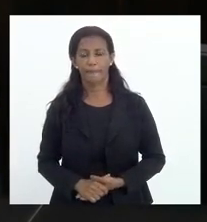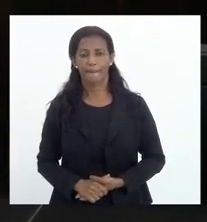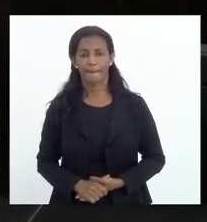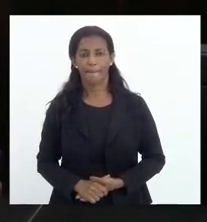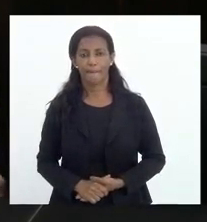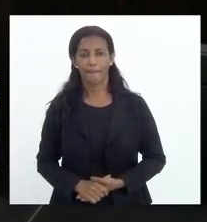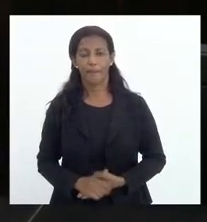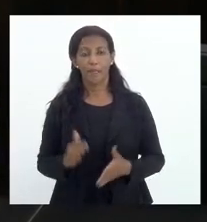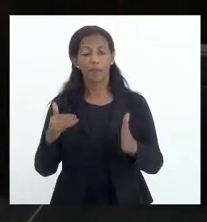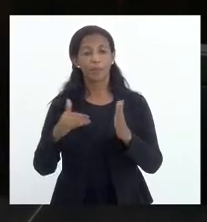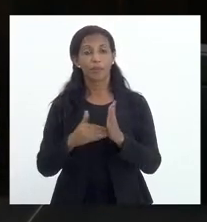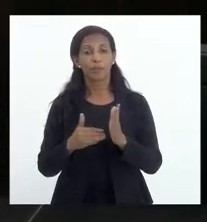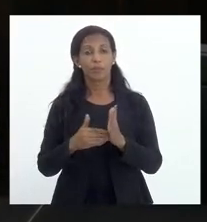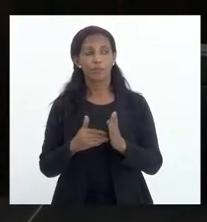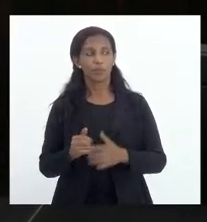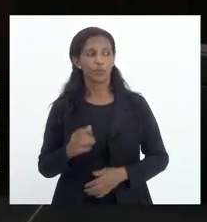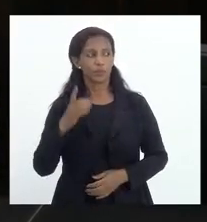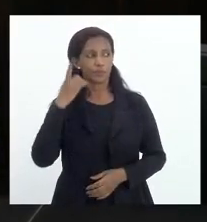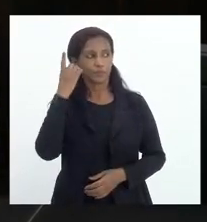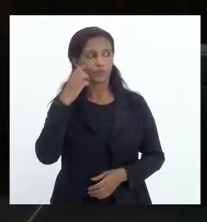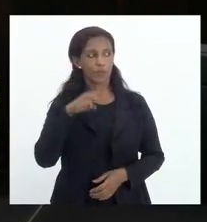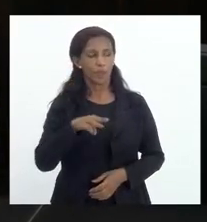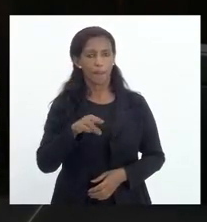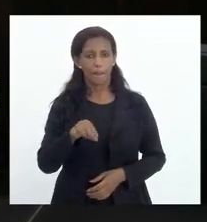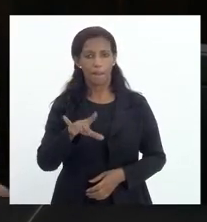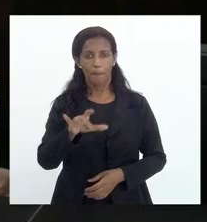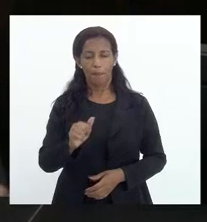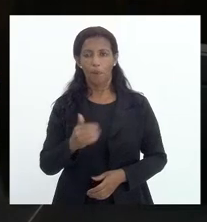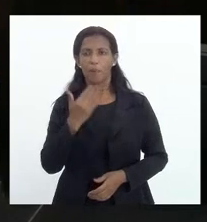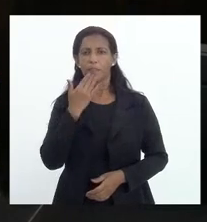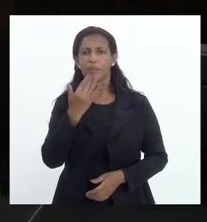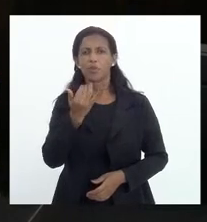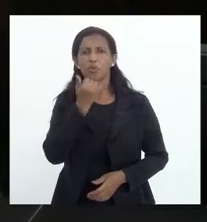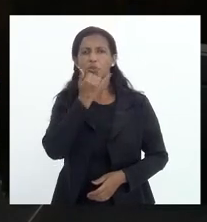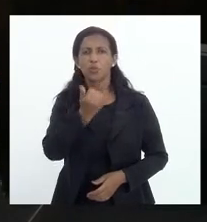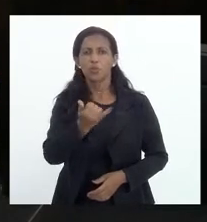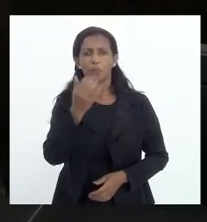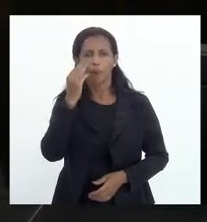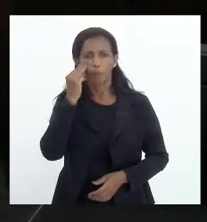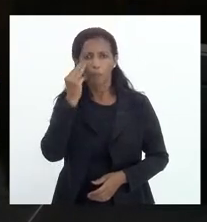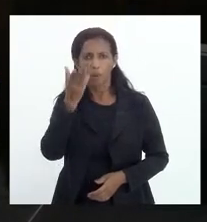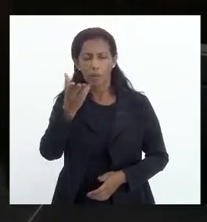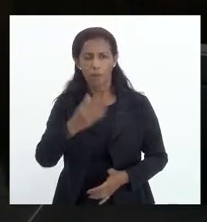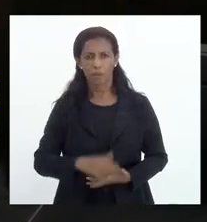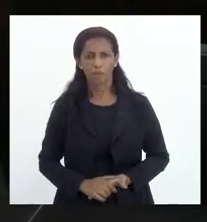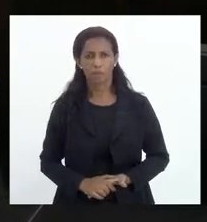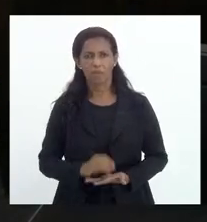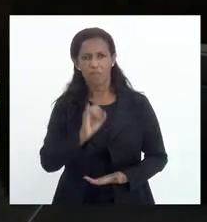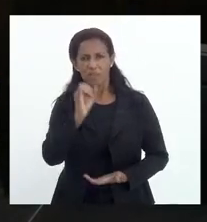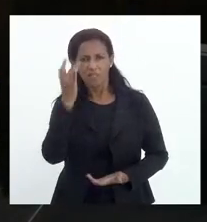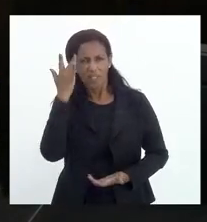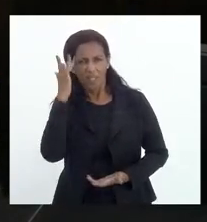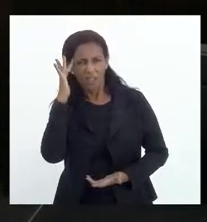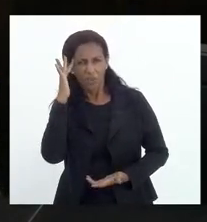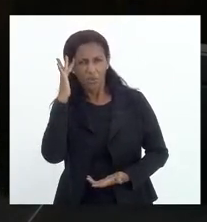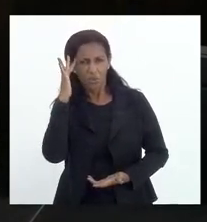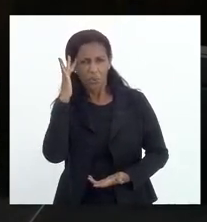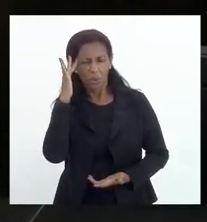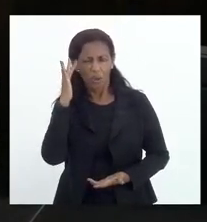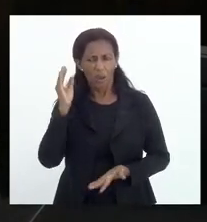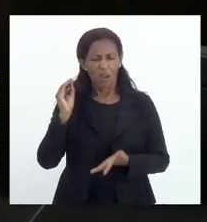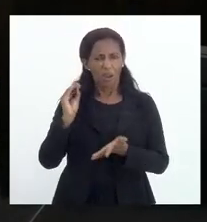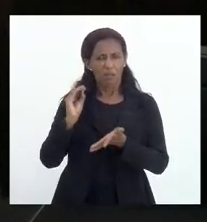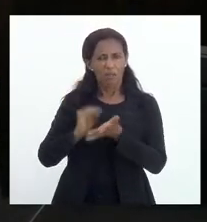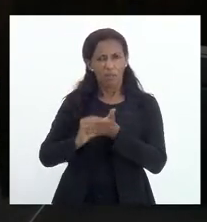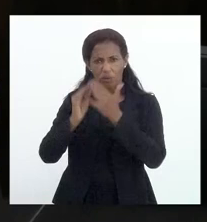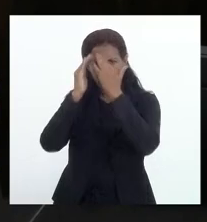E, por último, deputada Mônica Francisco, eu gostaria de pedir desculpas à senhora, se a senhora achou que houve alguma deselegância da minha